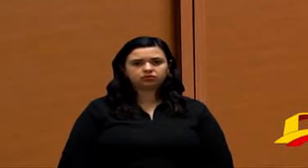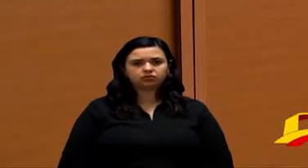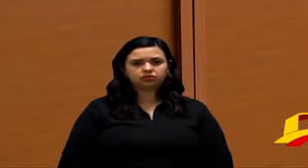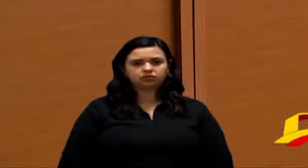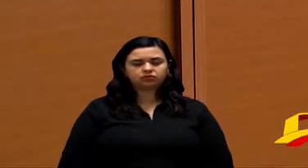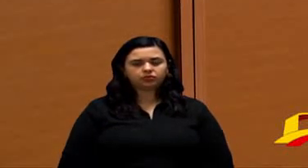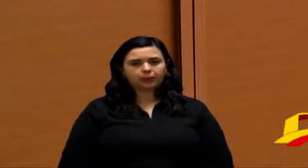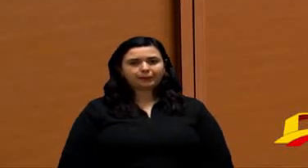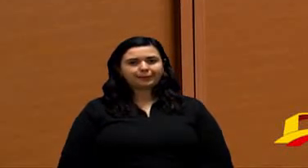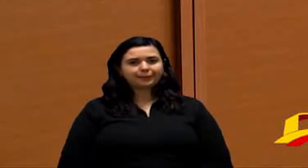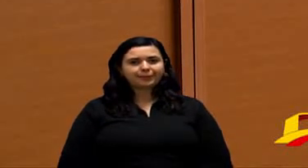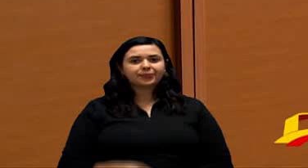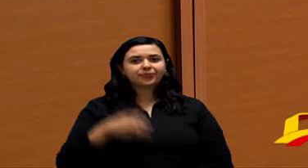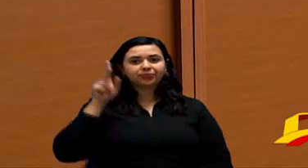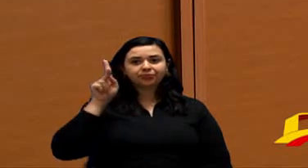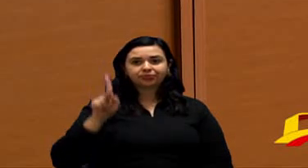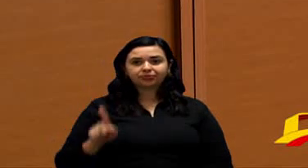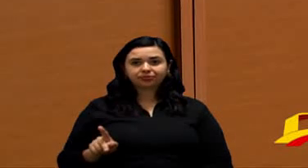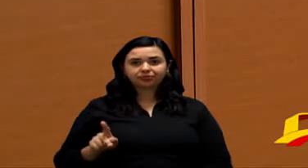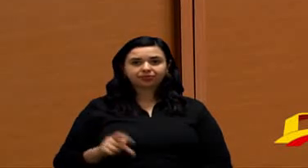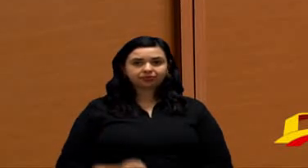senhor presidente